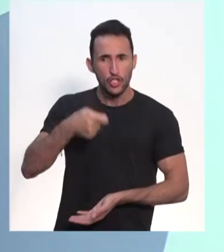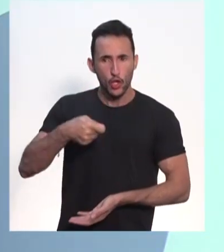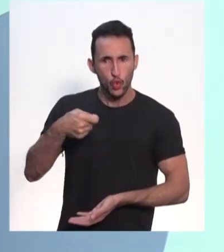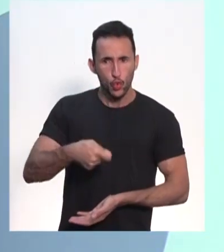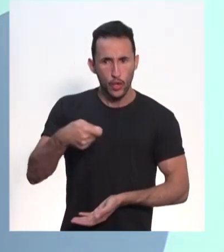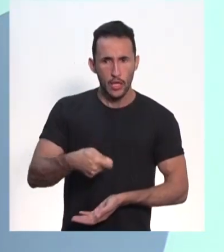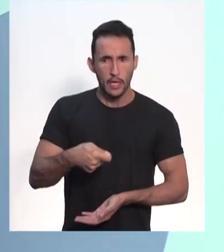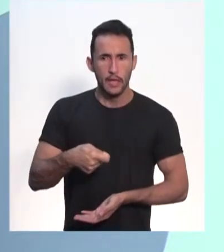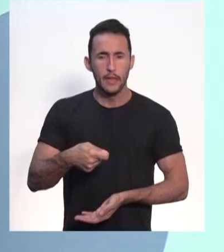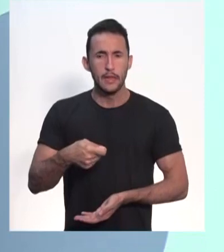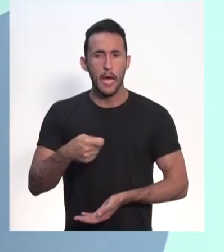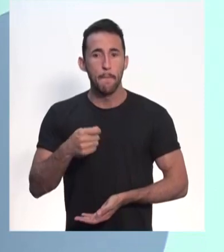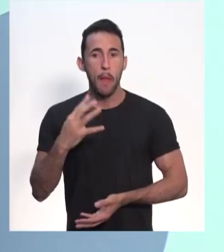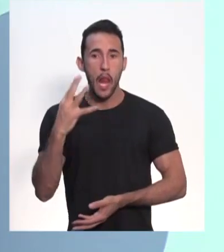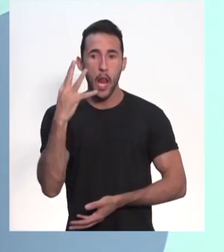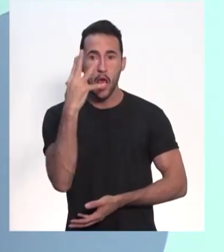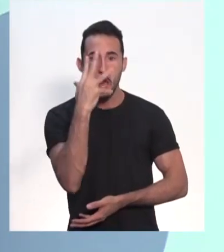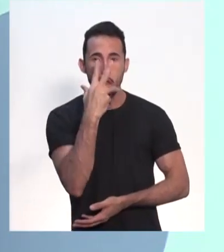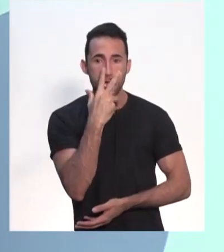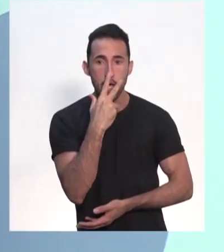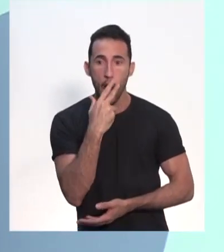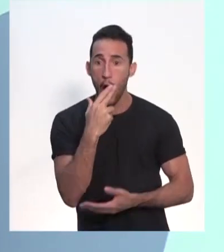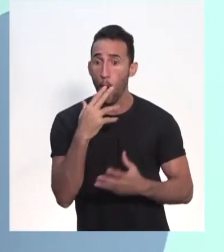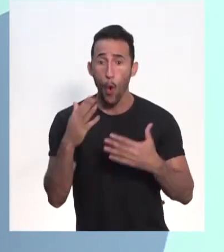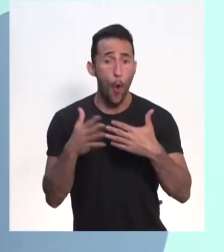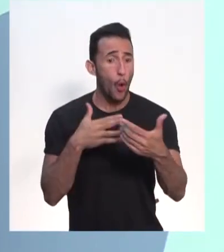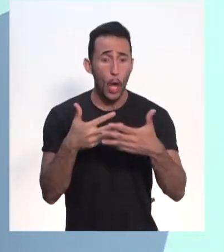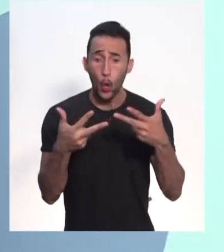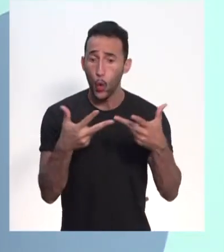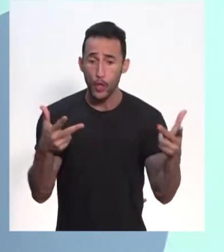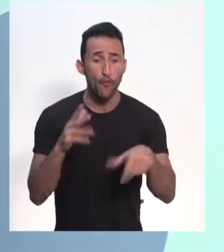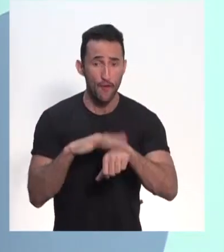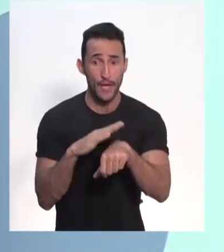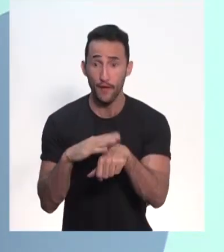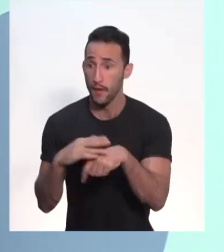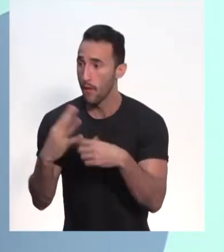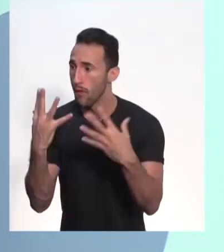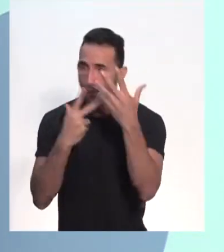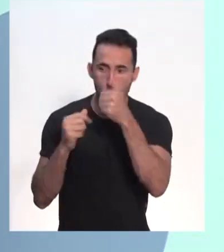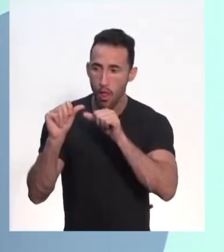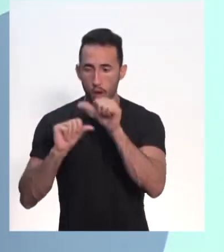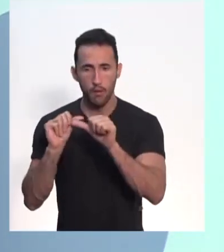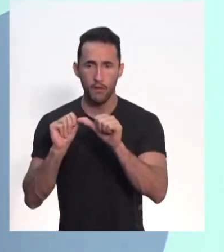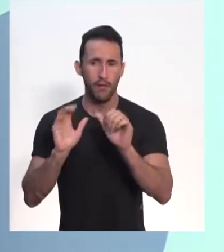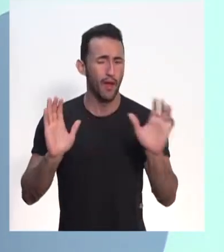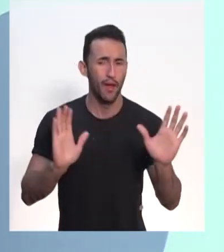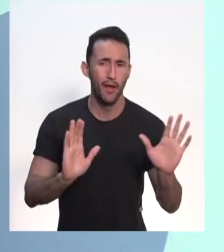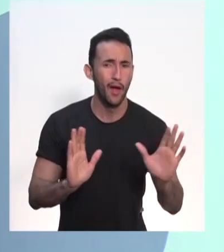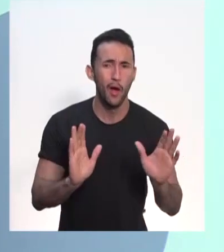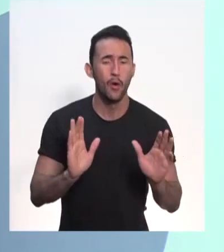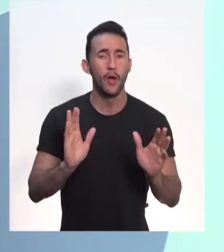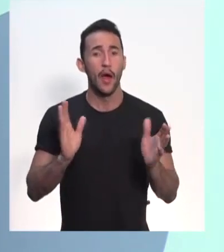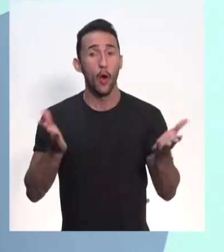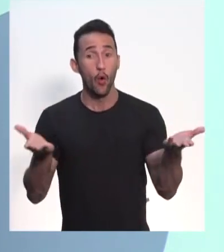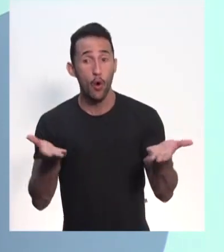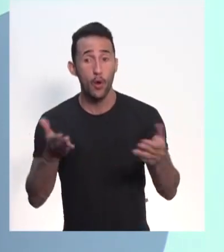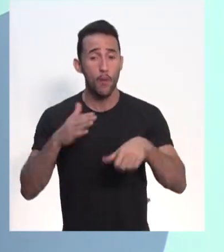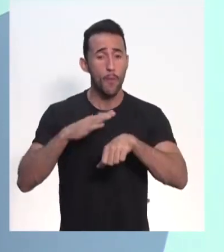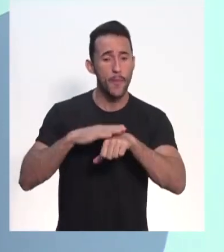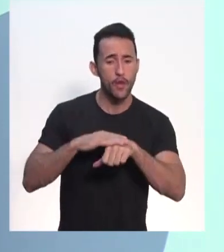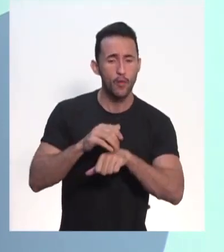isolamento, mas a atividade física ela é necessária, né? Eu falo isso por mim mesmo, né? Eu sempre